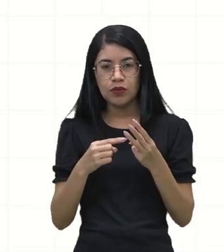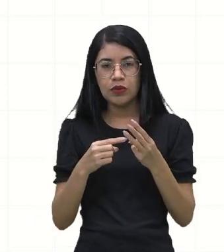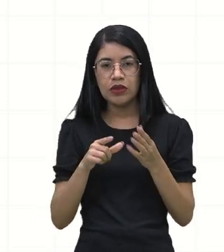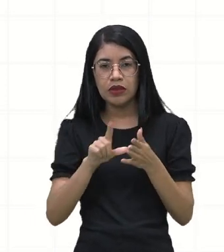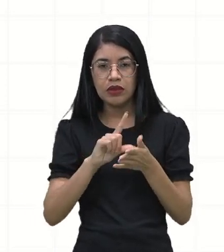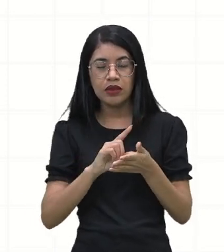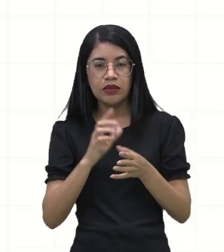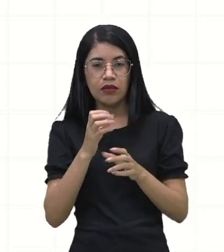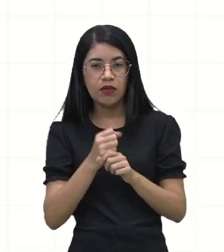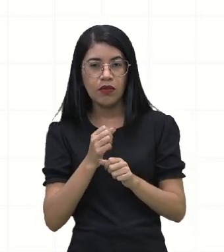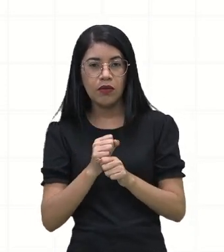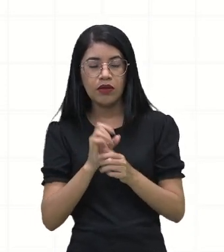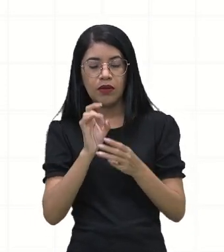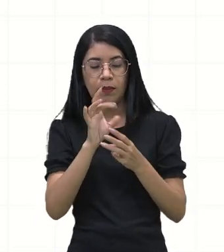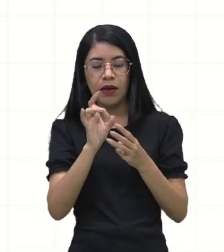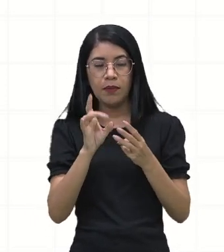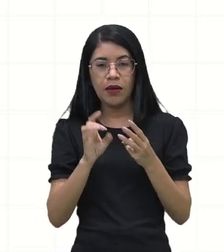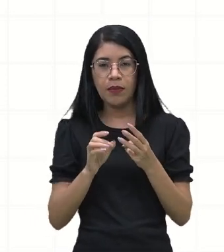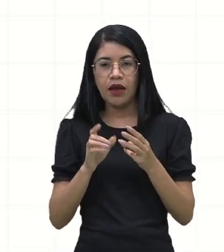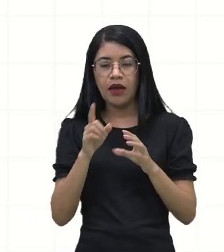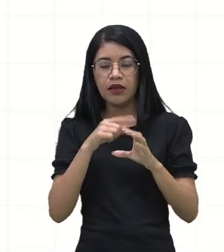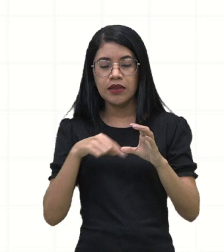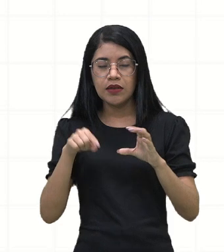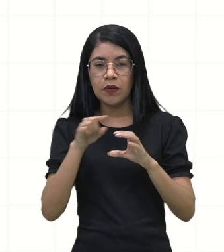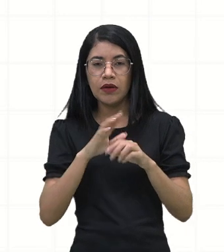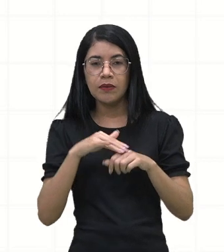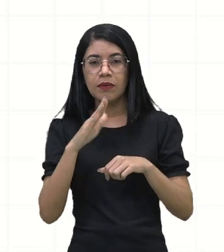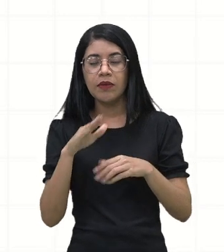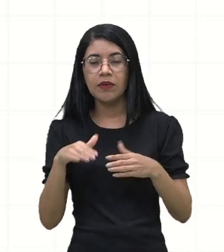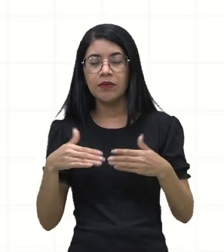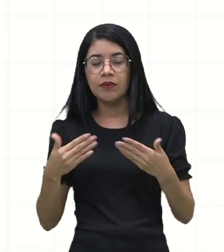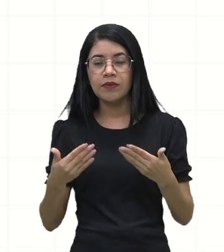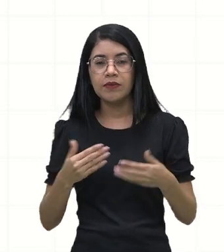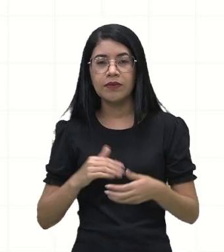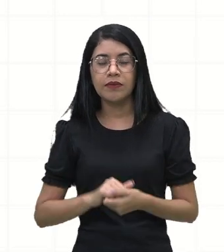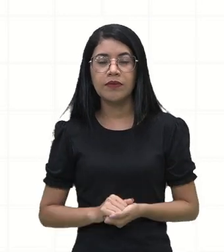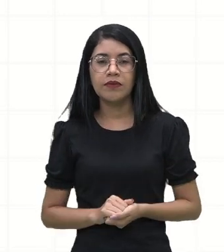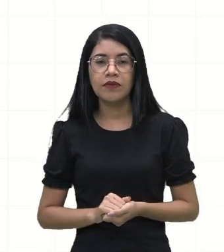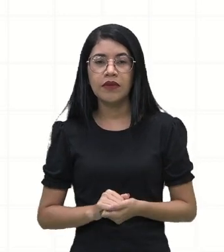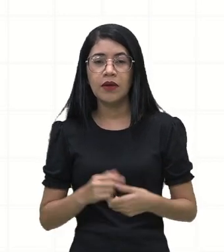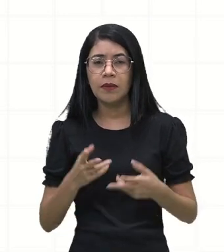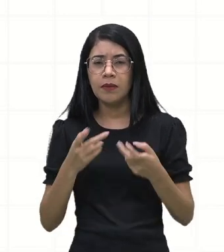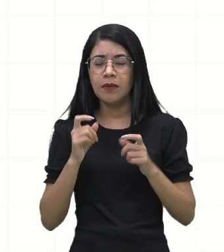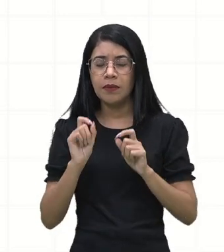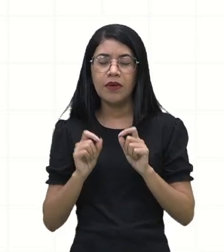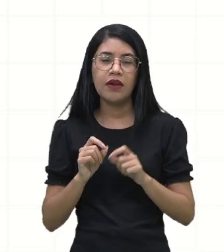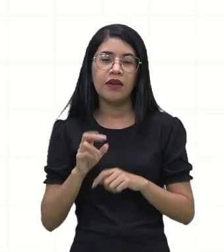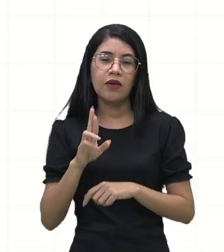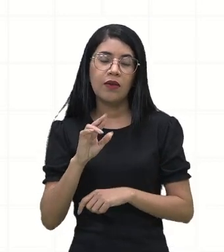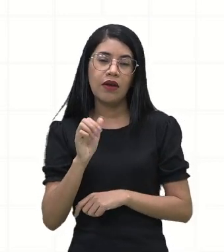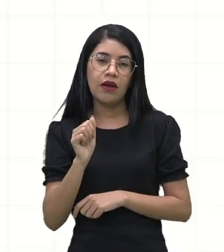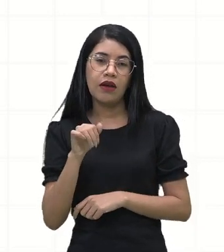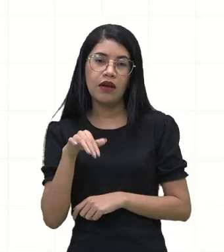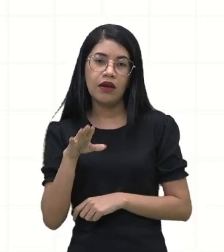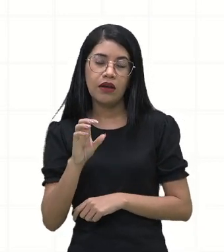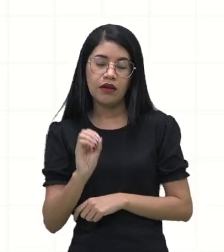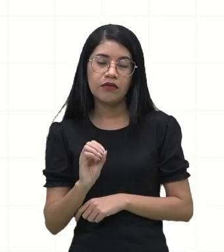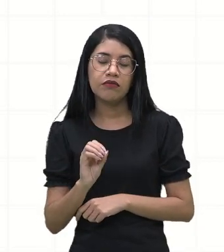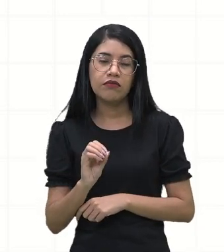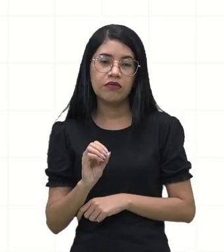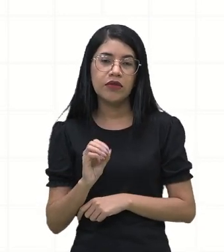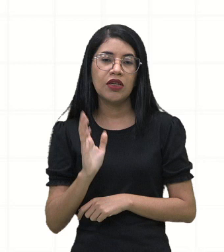comercial. Qual deles tem a maior circunferência? O que nós verificamos? Que quanto maior o raio, né, isso ficou agora